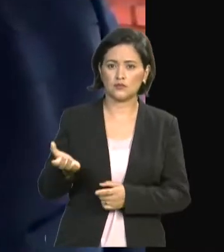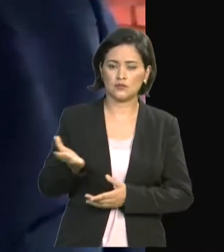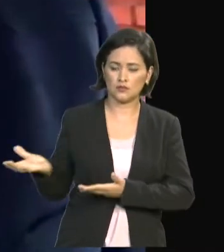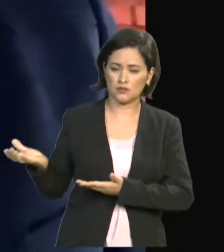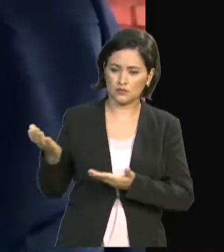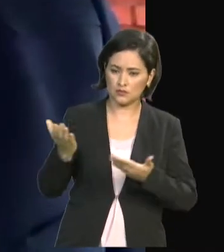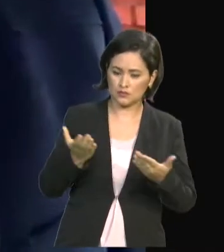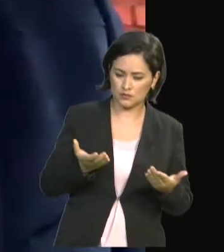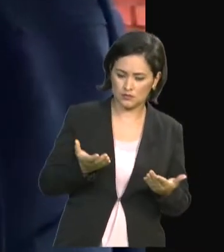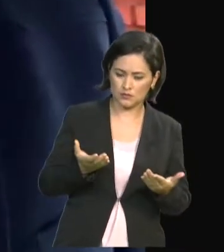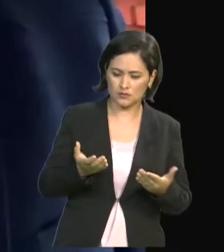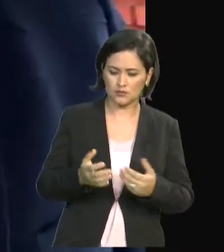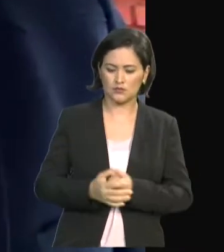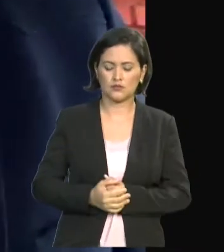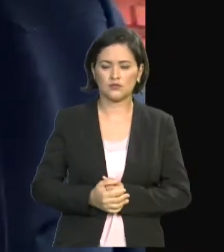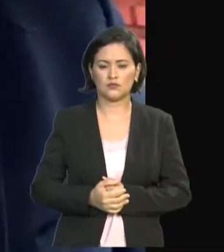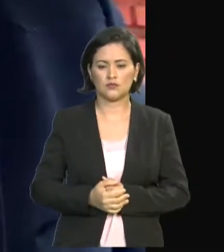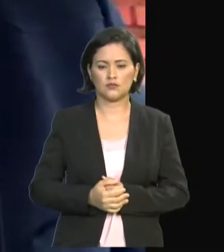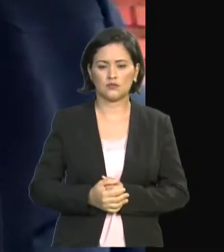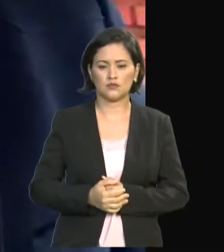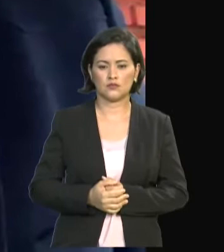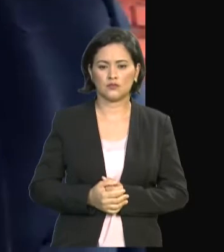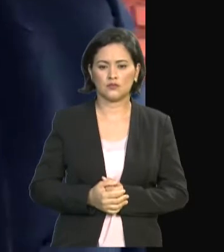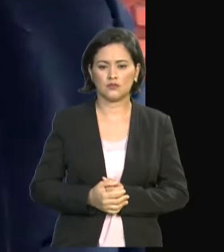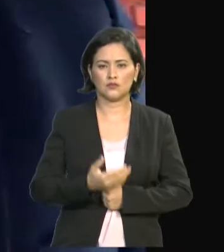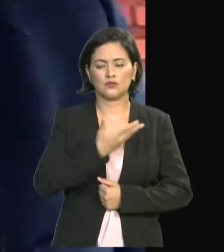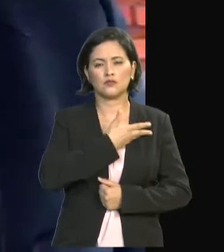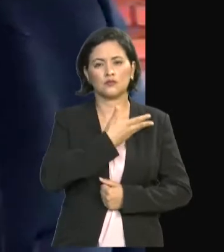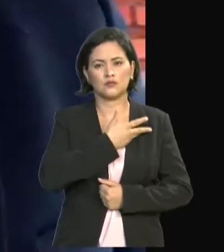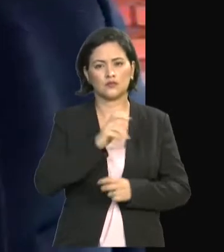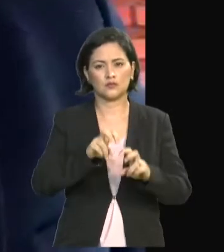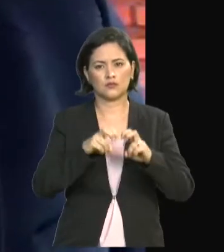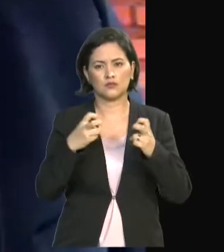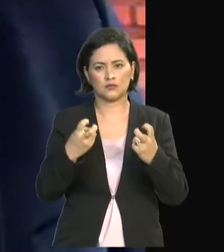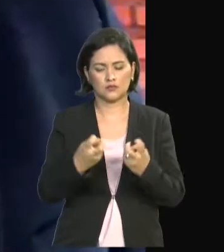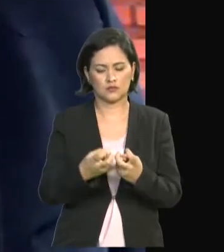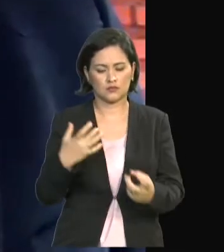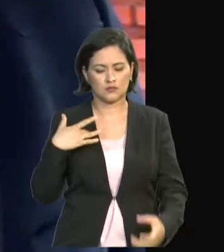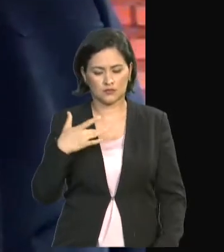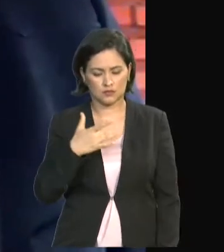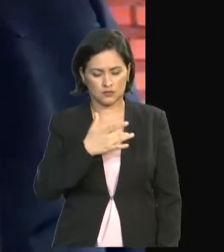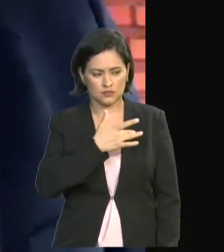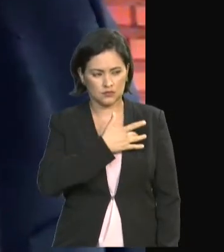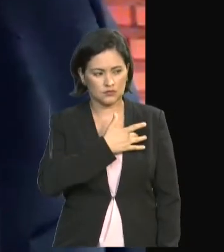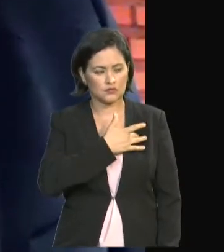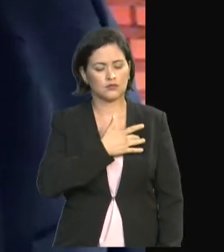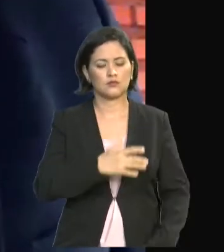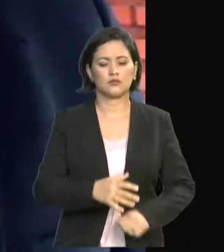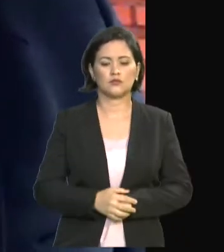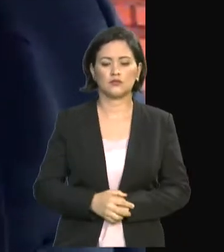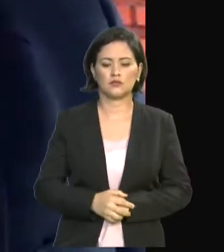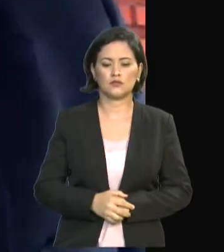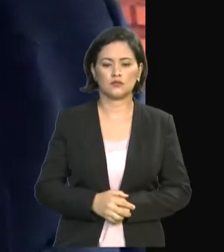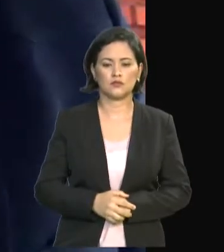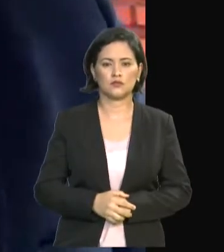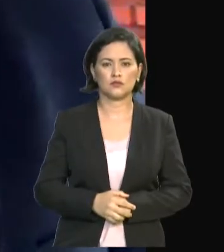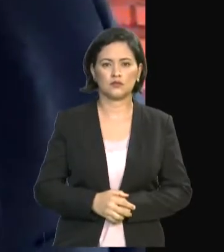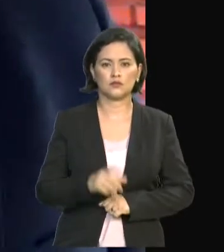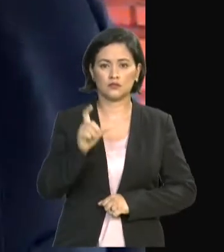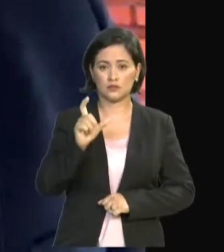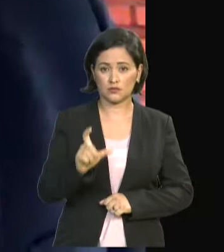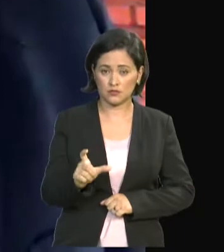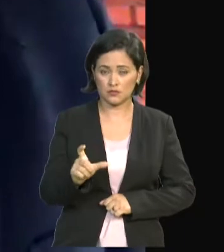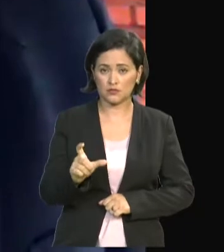aos colegas da Comissão de Saúde, aos membros, tanto os membros titulares